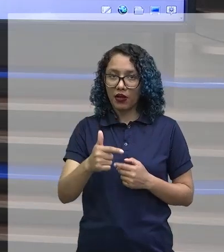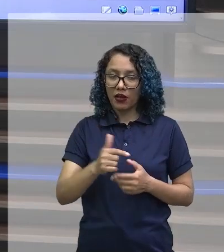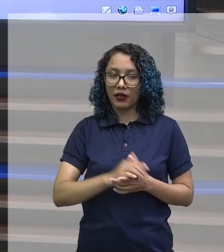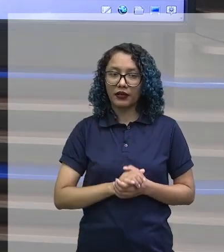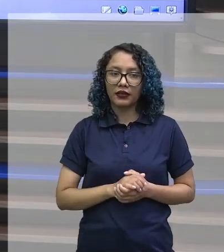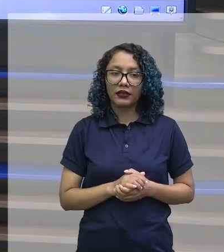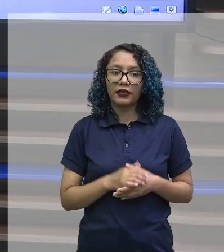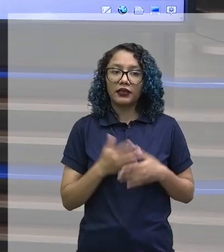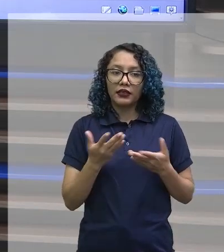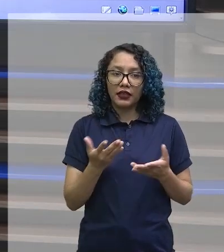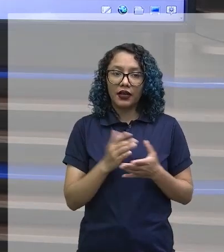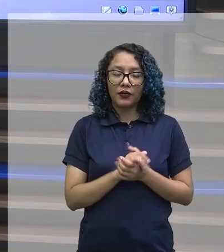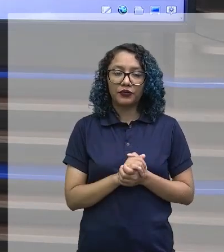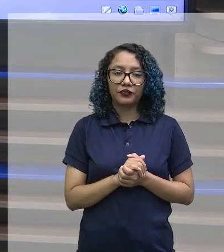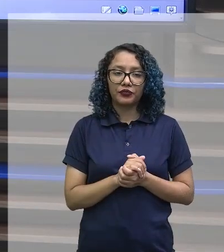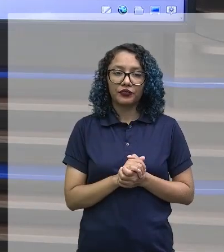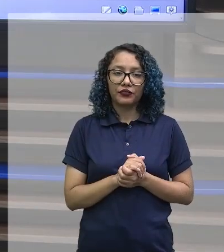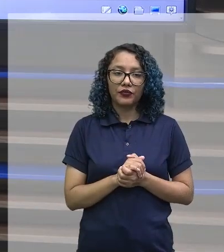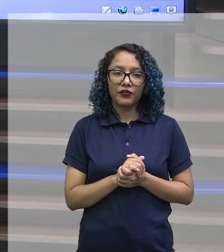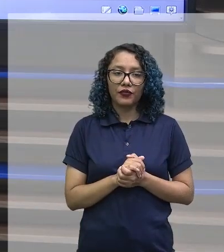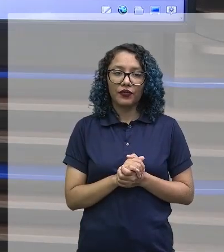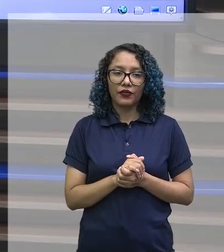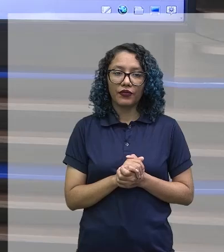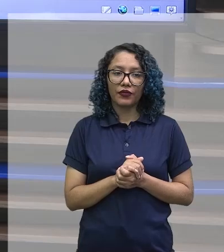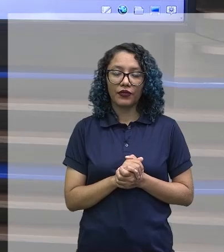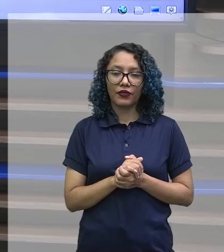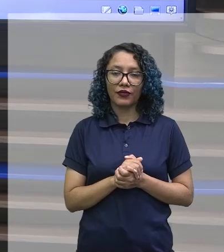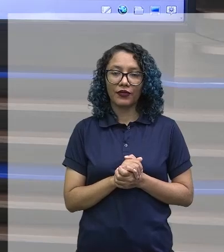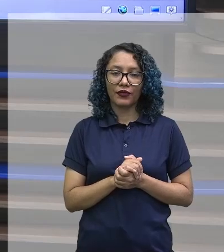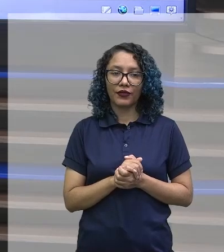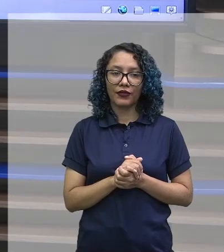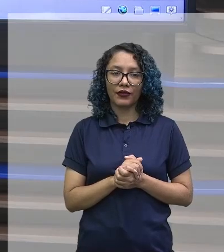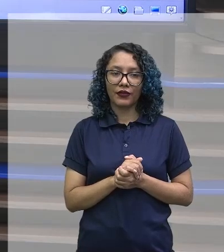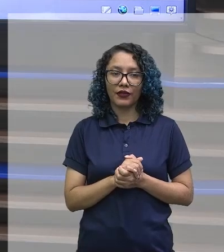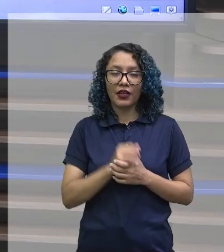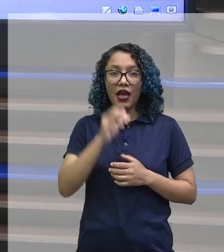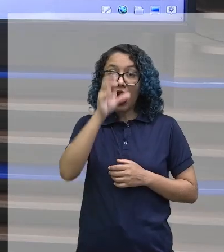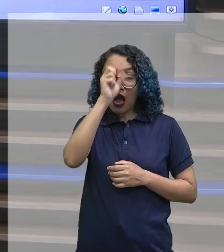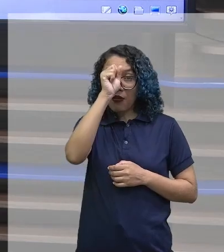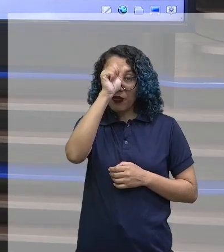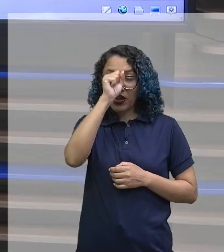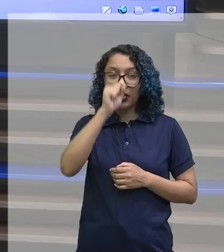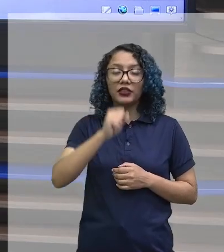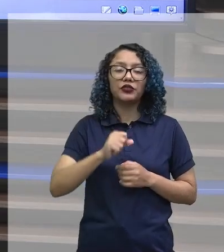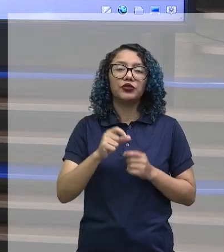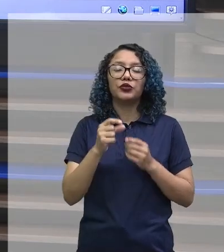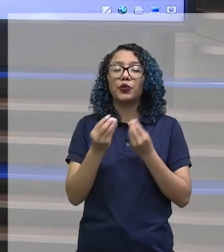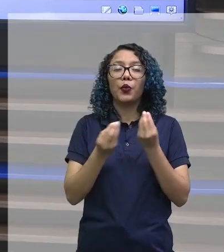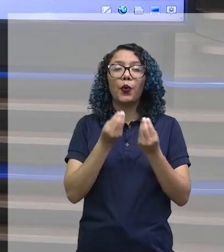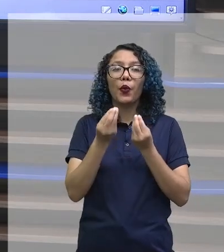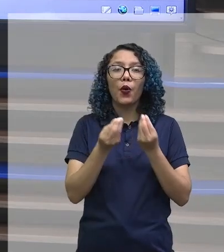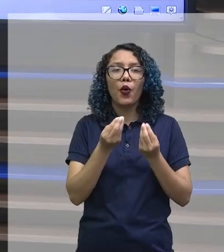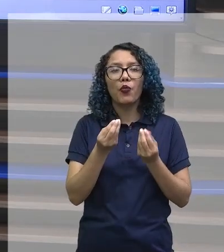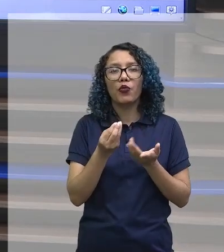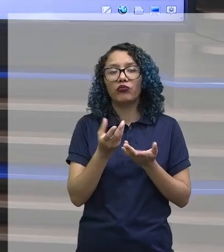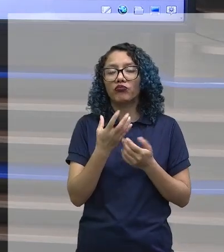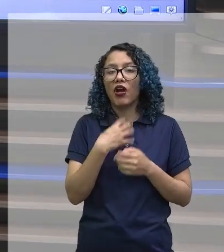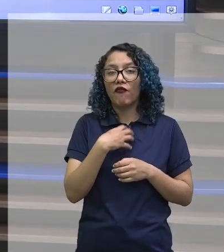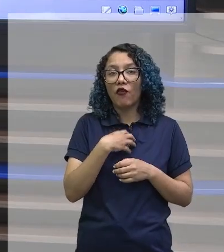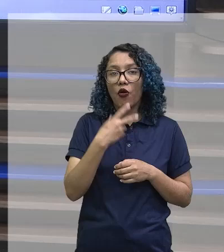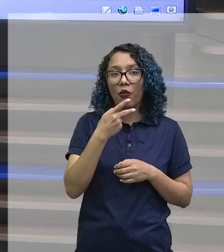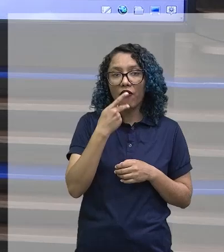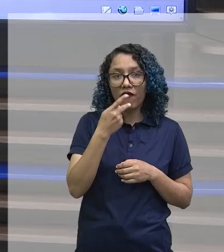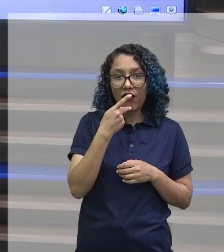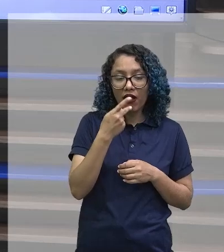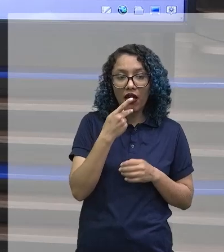as pessoas aprendem a língua conforme a pronúncia das palavras. E a nossa língua portuguesa,